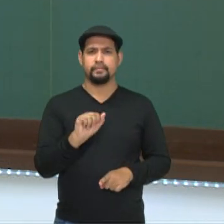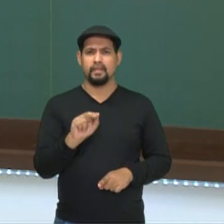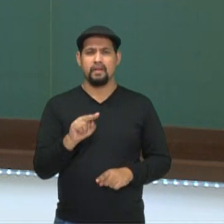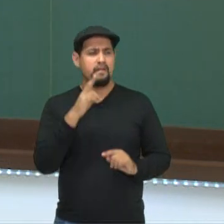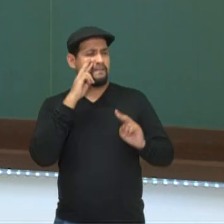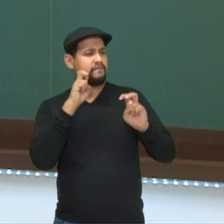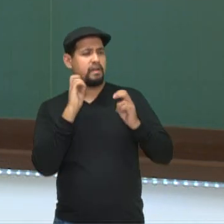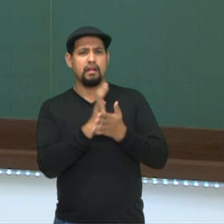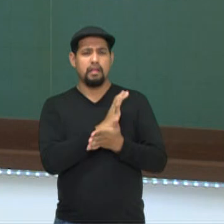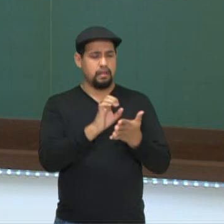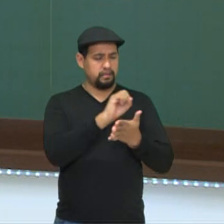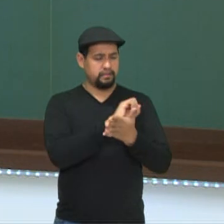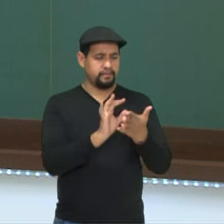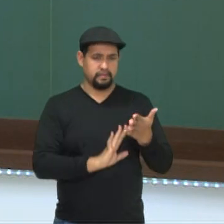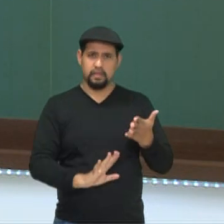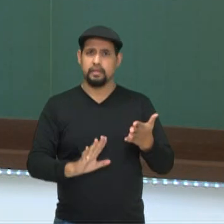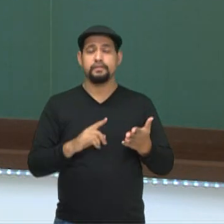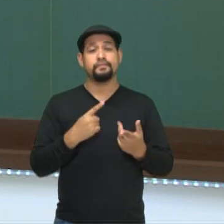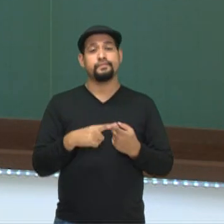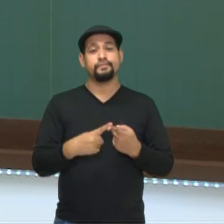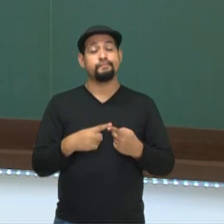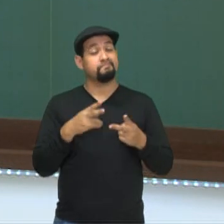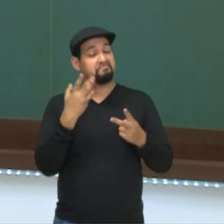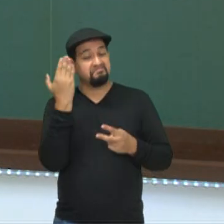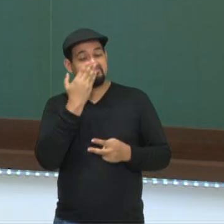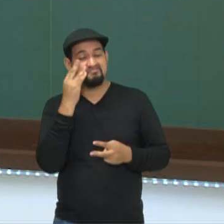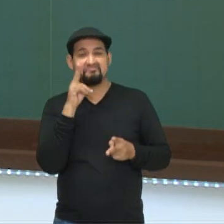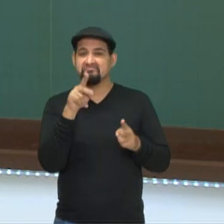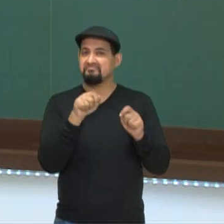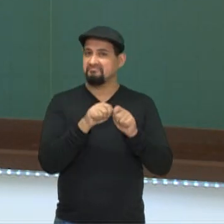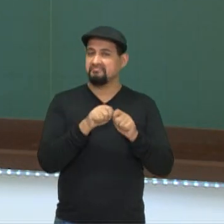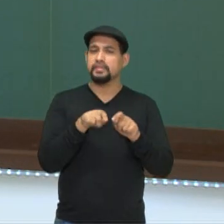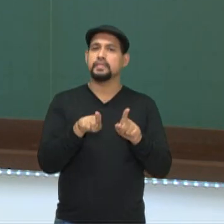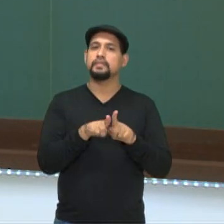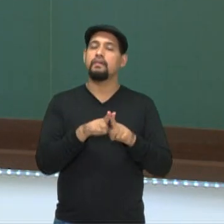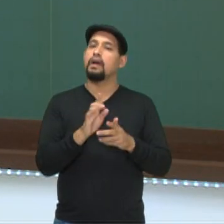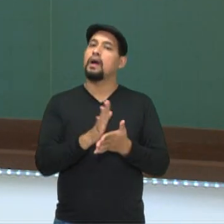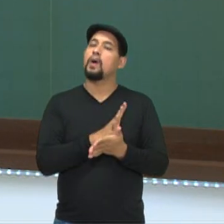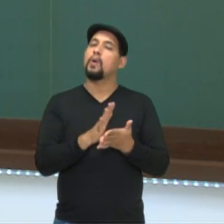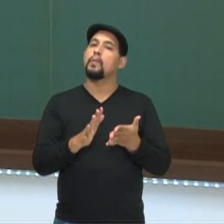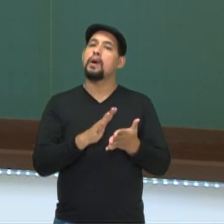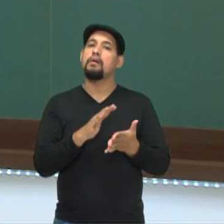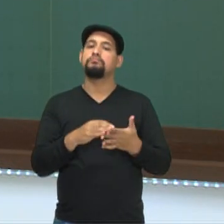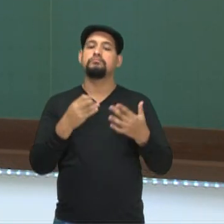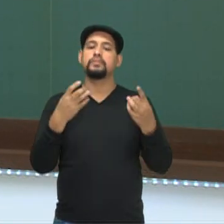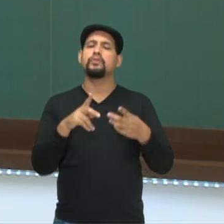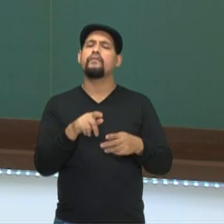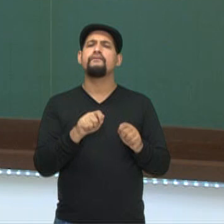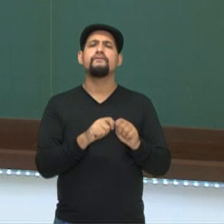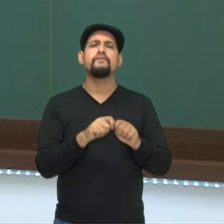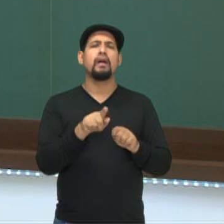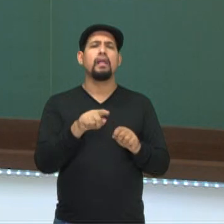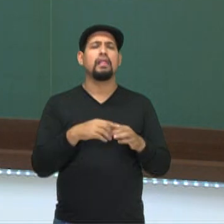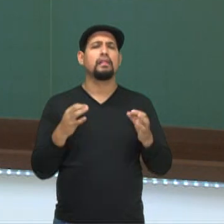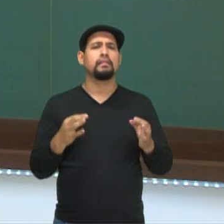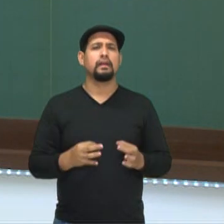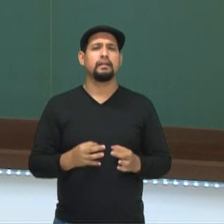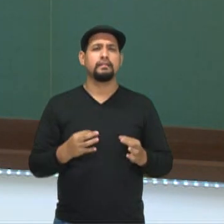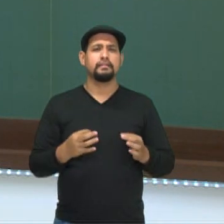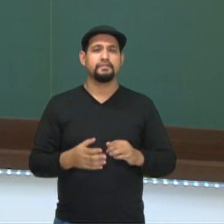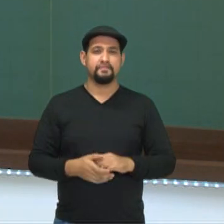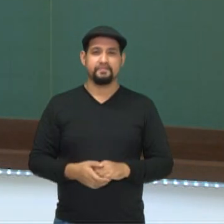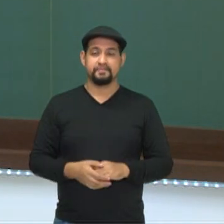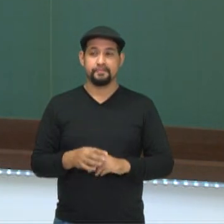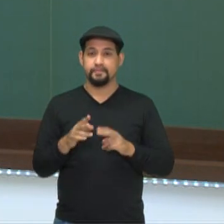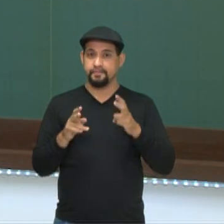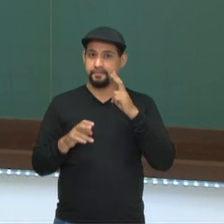vamos ver alguns exemplos, né? Já que eu não posso ver os que você fez, eu vou te dar alguns para ver se o que você fez está correto, tá bom?